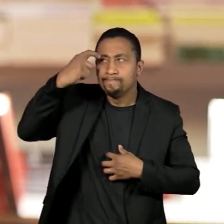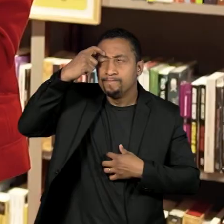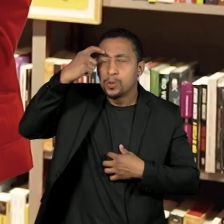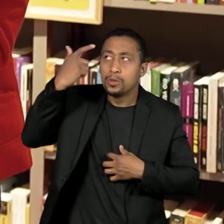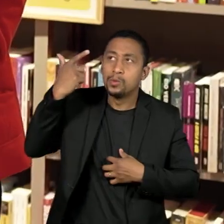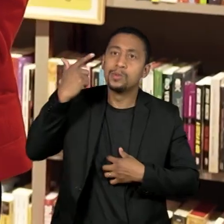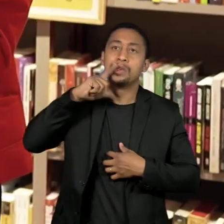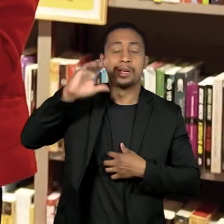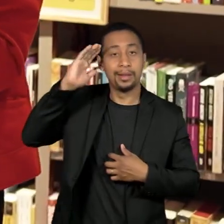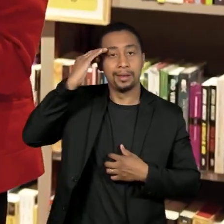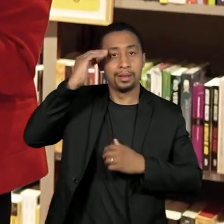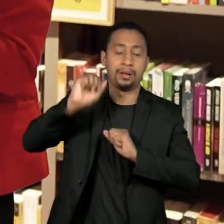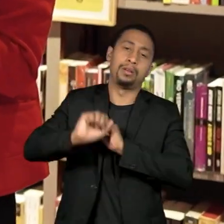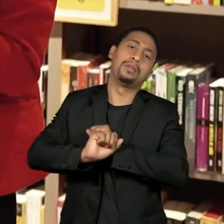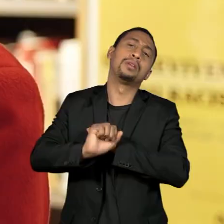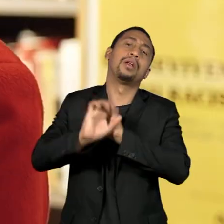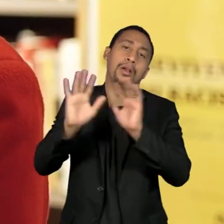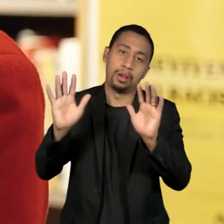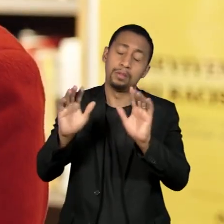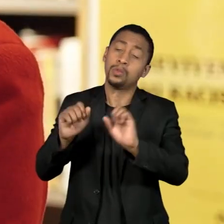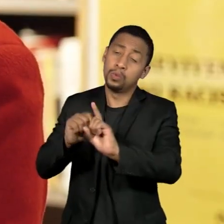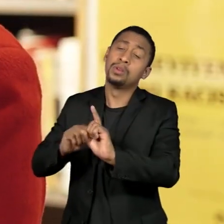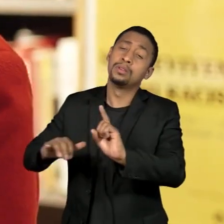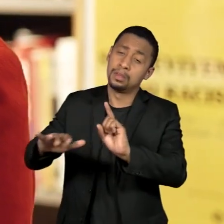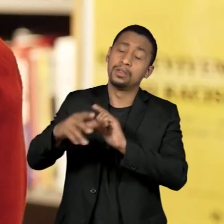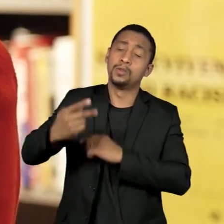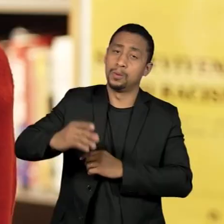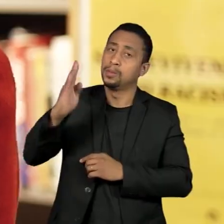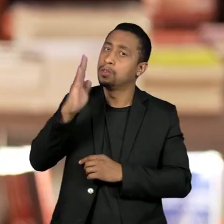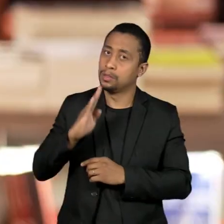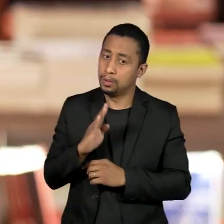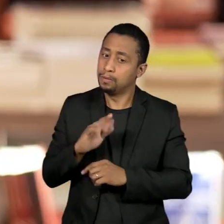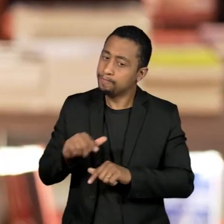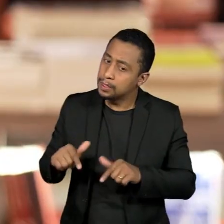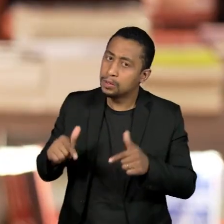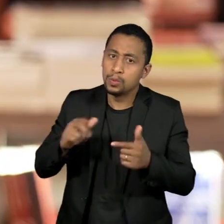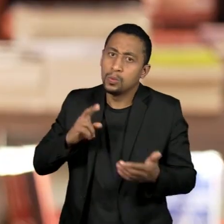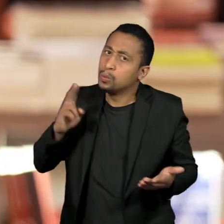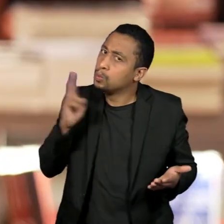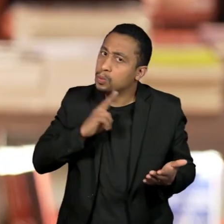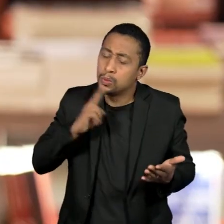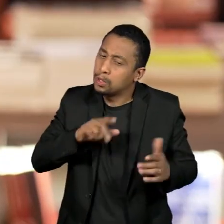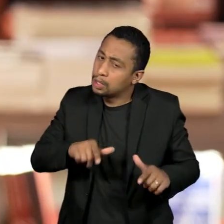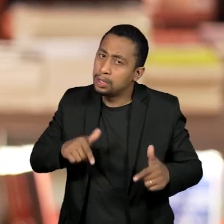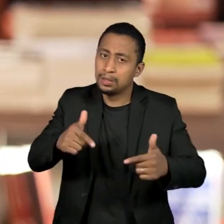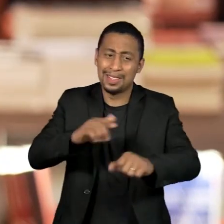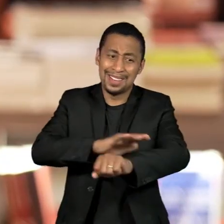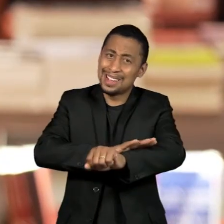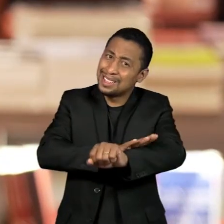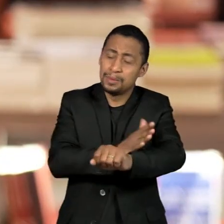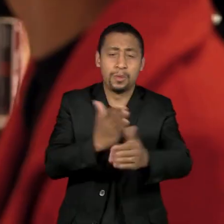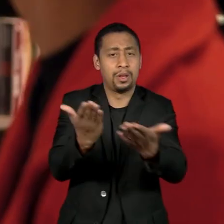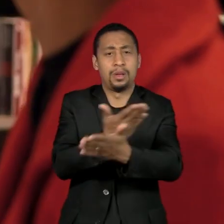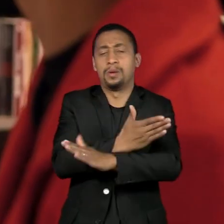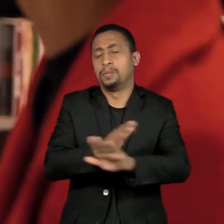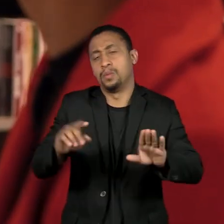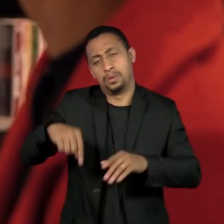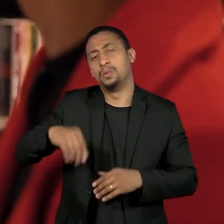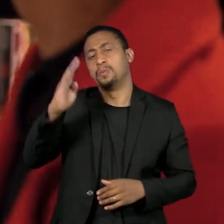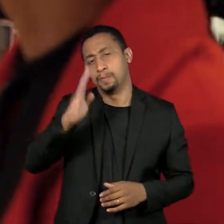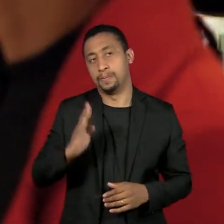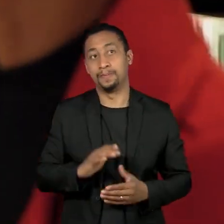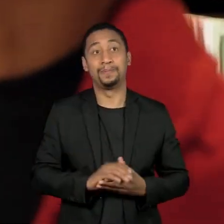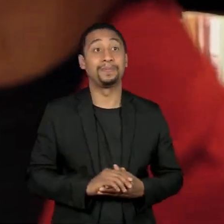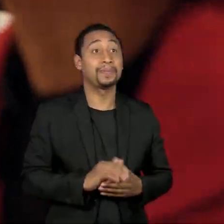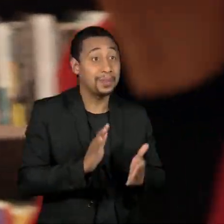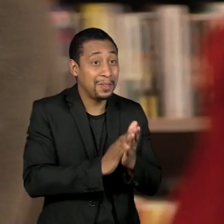sociedade brasileira quanto à necessidade urgente de enfrentar e combater o racismo nesse país. Uma salva de palmas